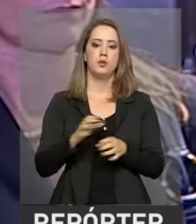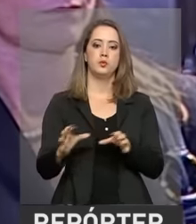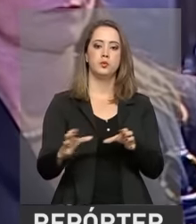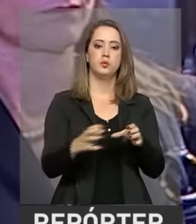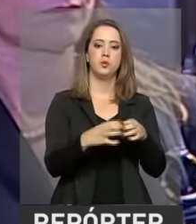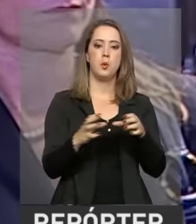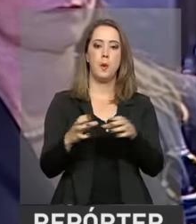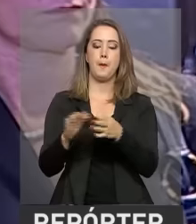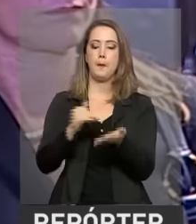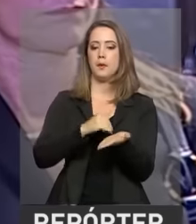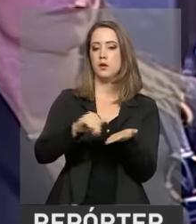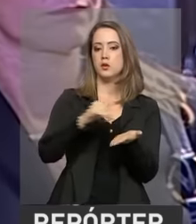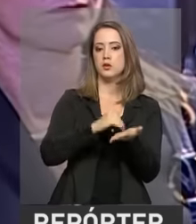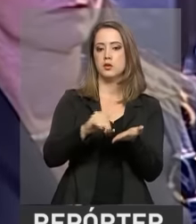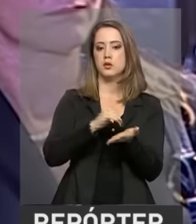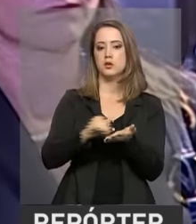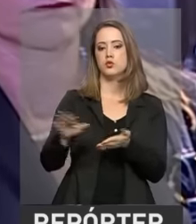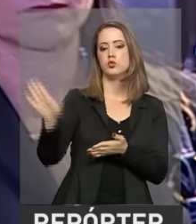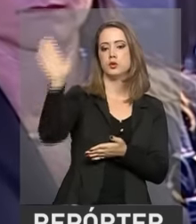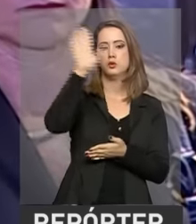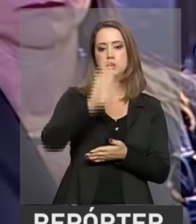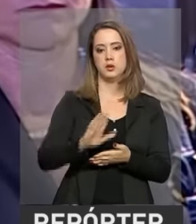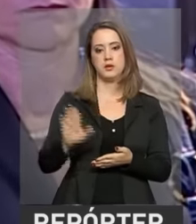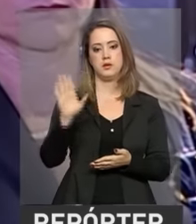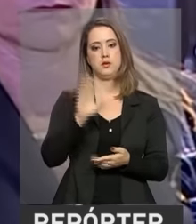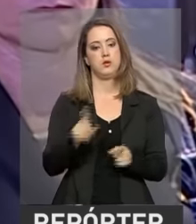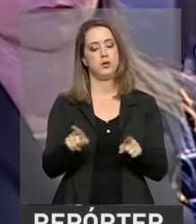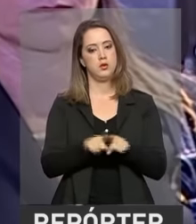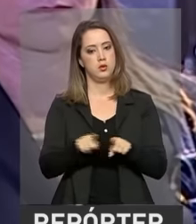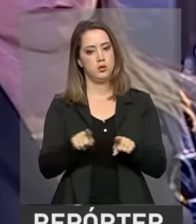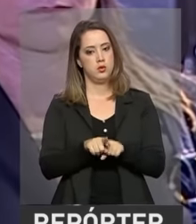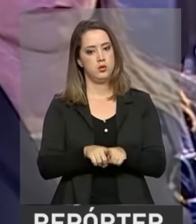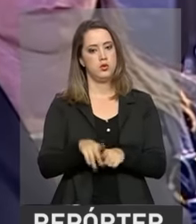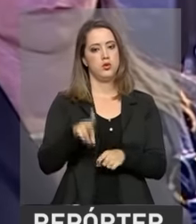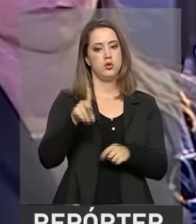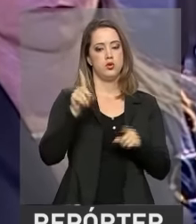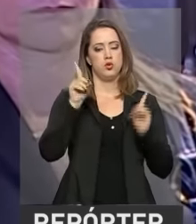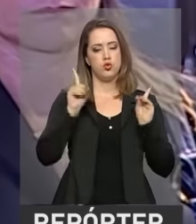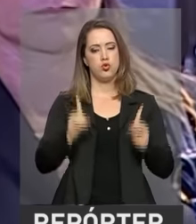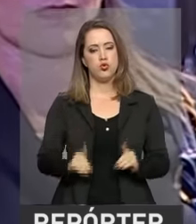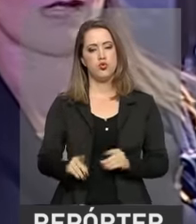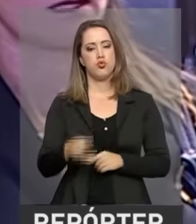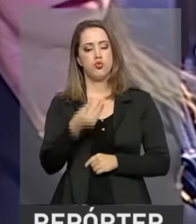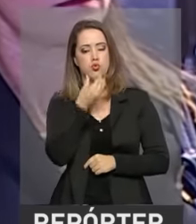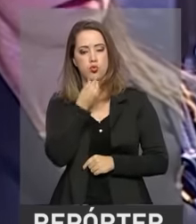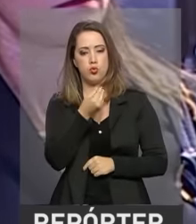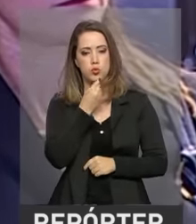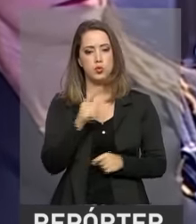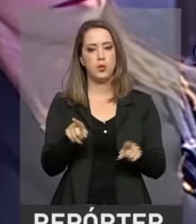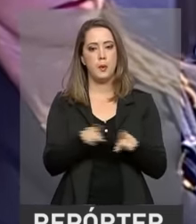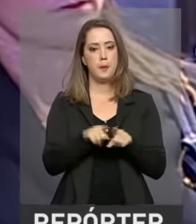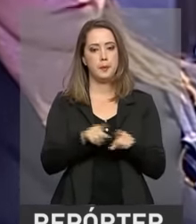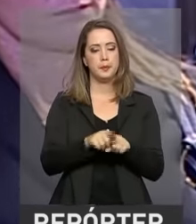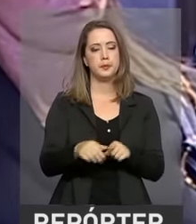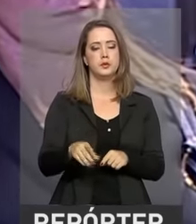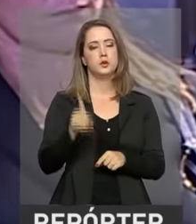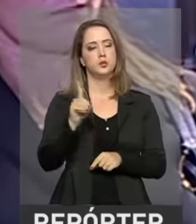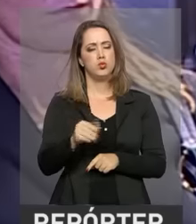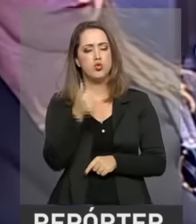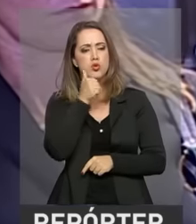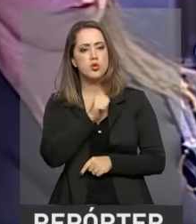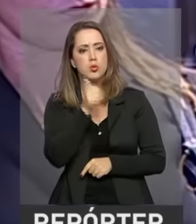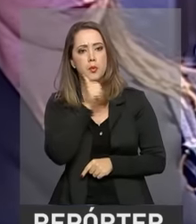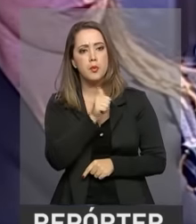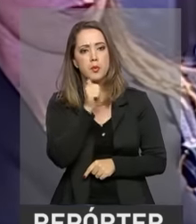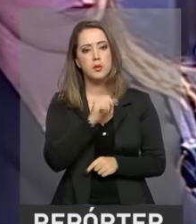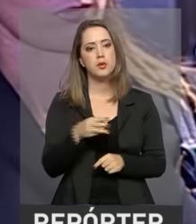segurança pública secretária nacional de Direitos Humanos secretária Nacional das mulheres e três representantes